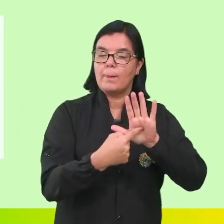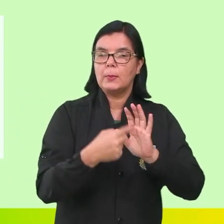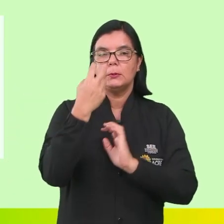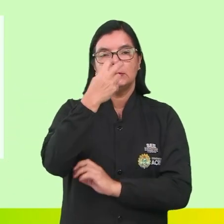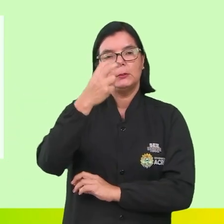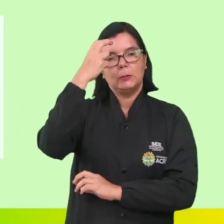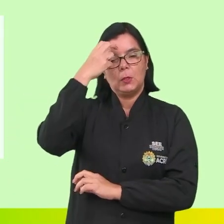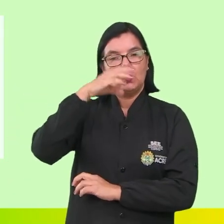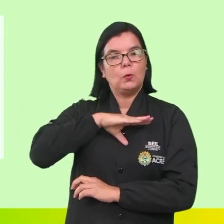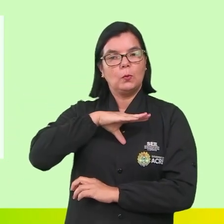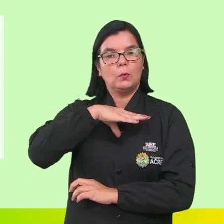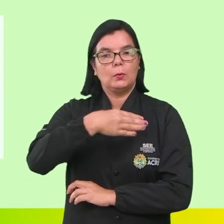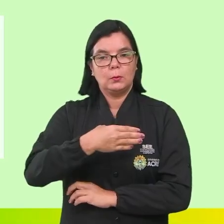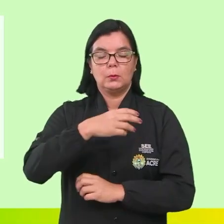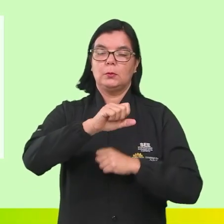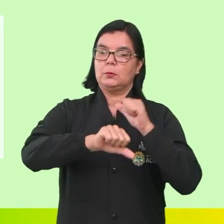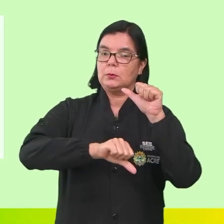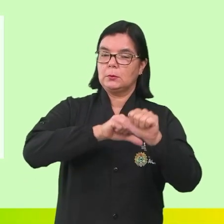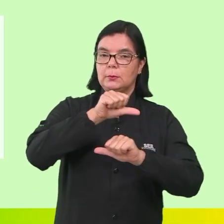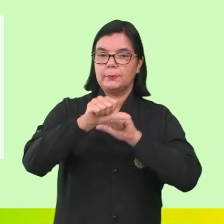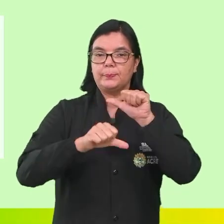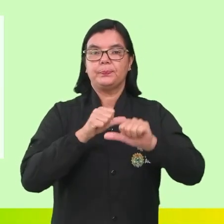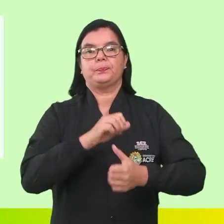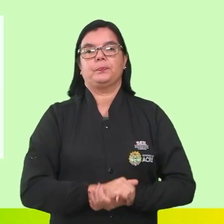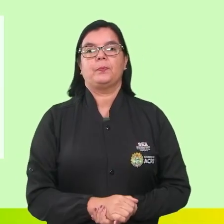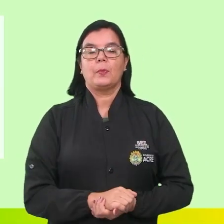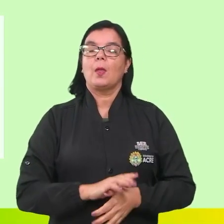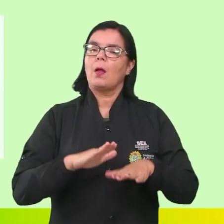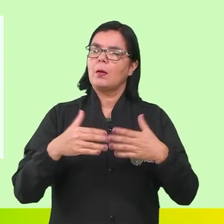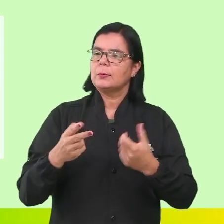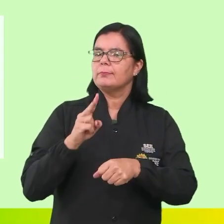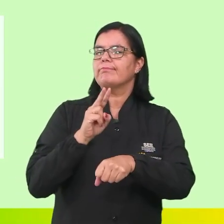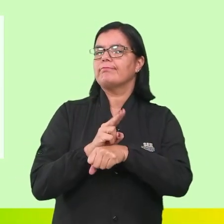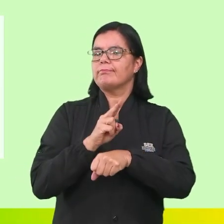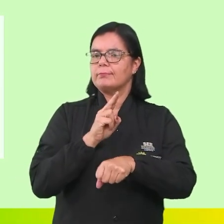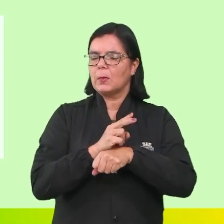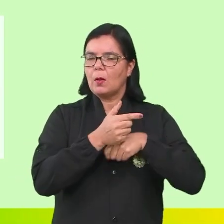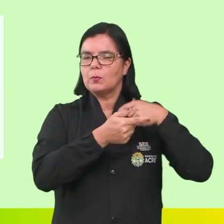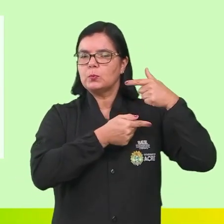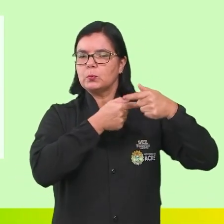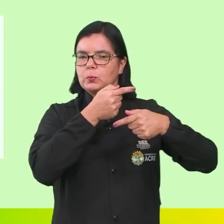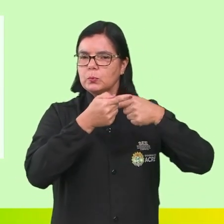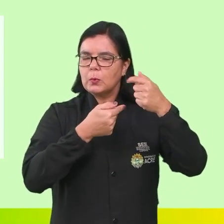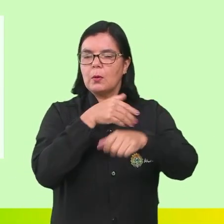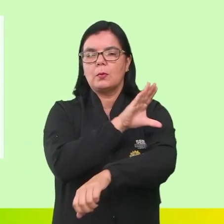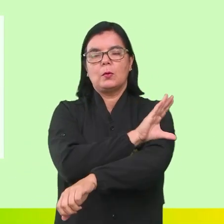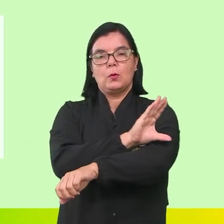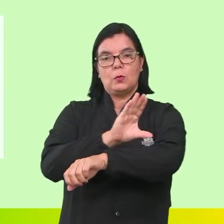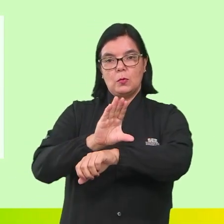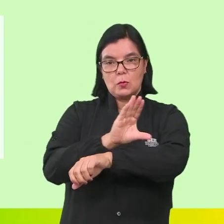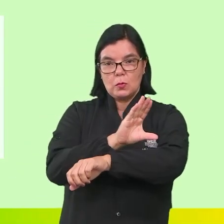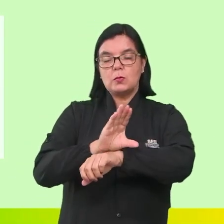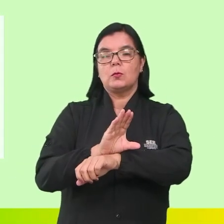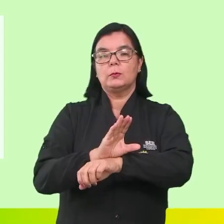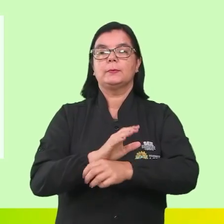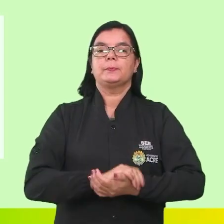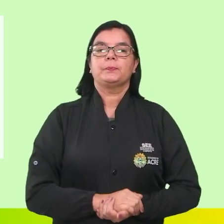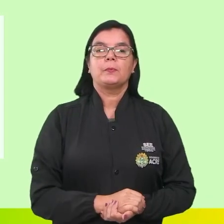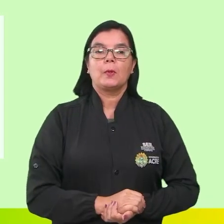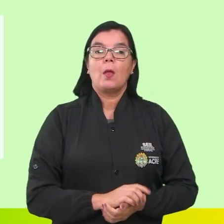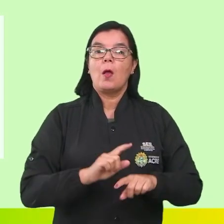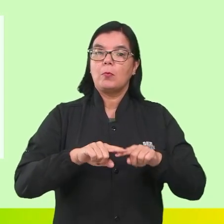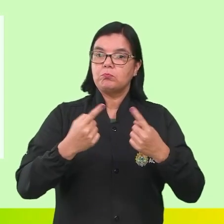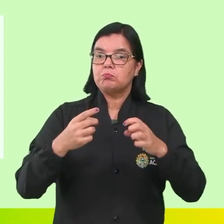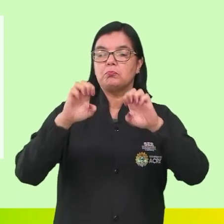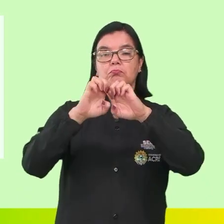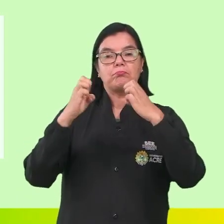sabedoria, coragem e transformação, além de preservar a herança cultural através das gerações.